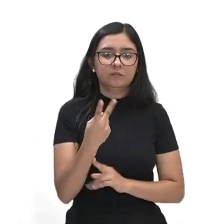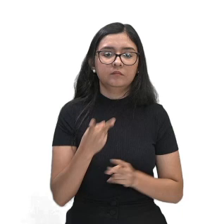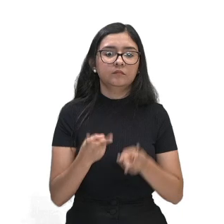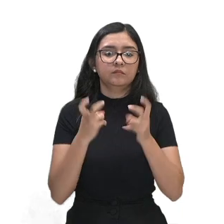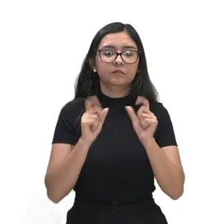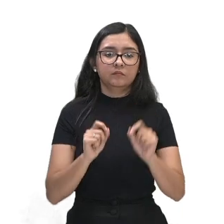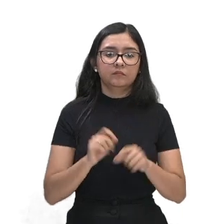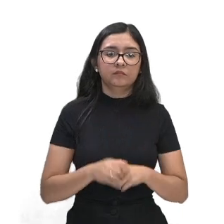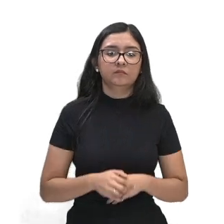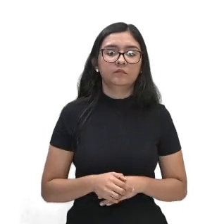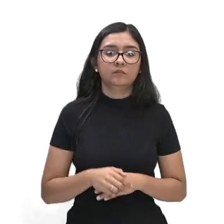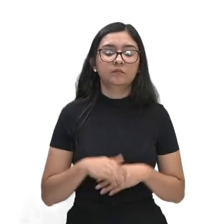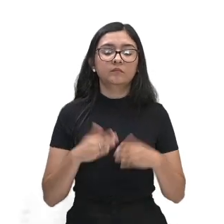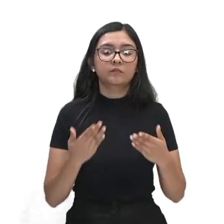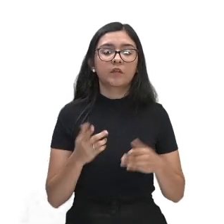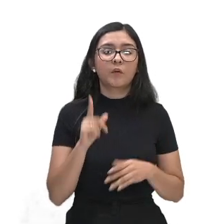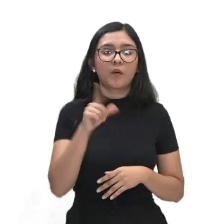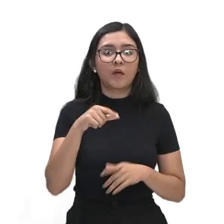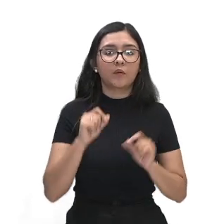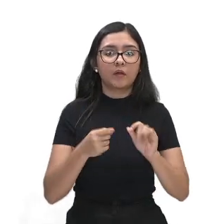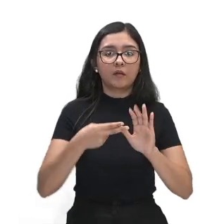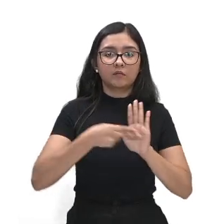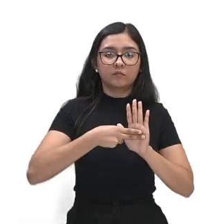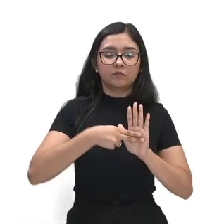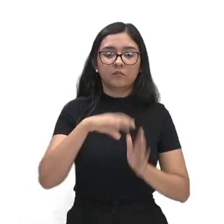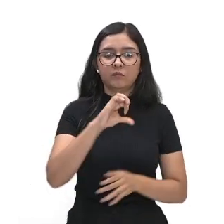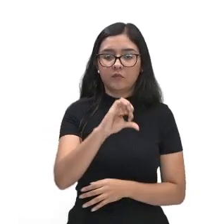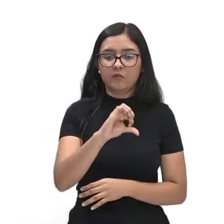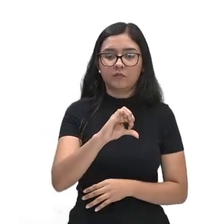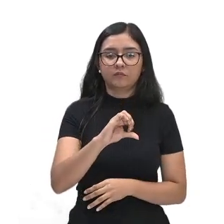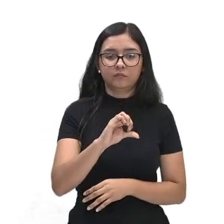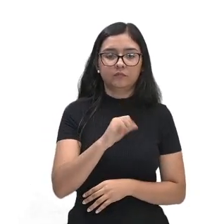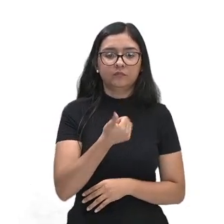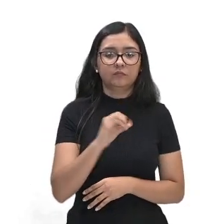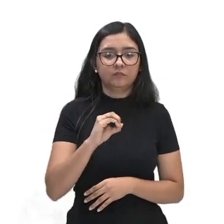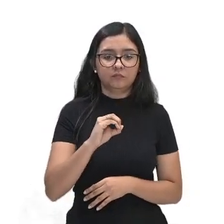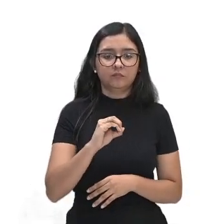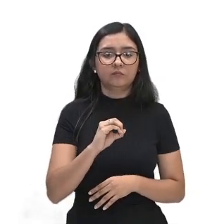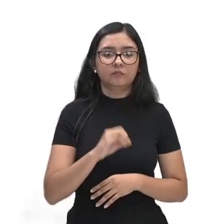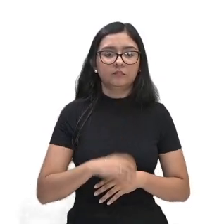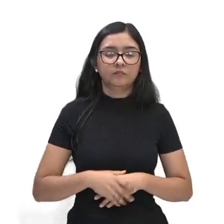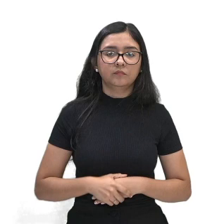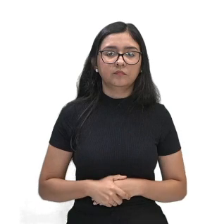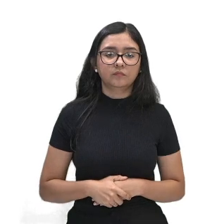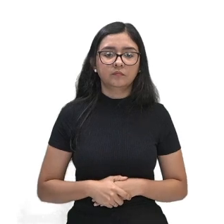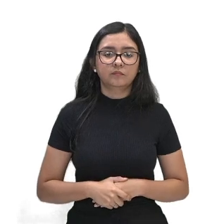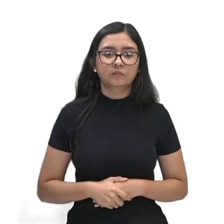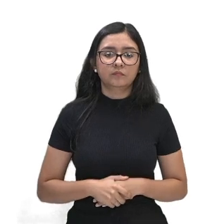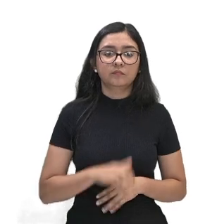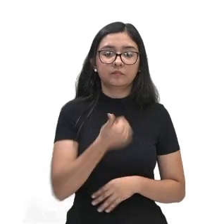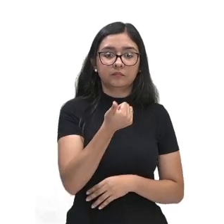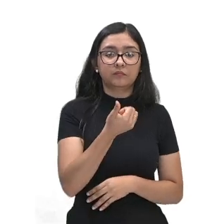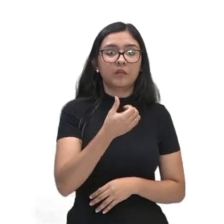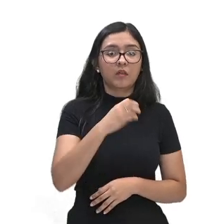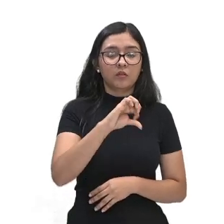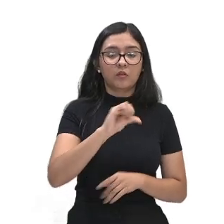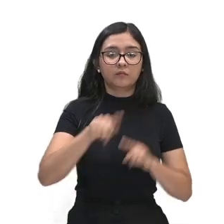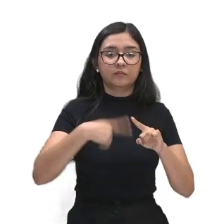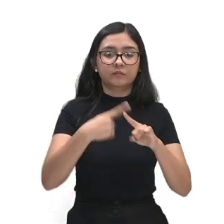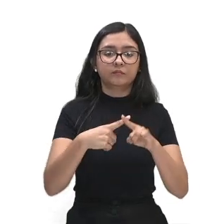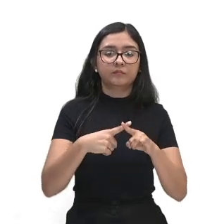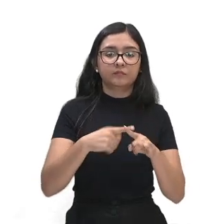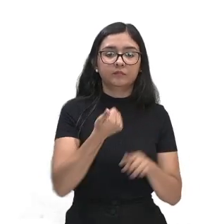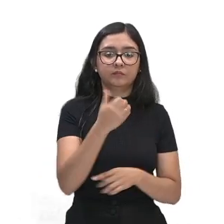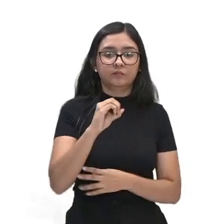o resultado é 9. E aí 10 a menos 2 ao quadrado, potência de potência, conserva a